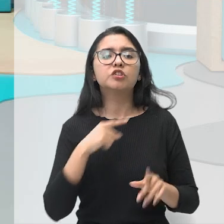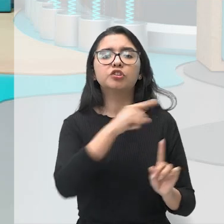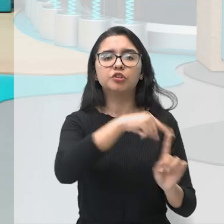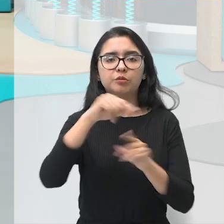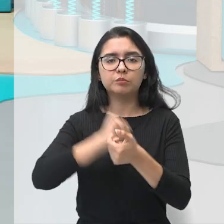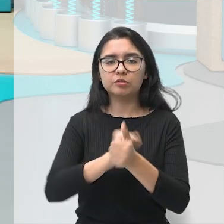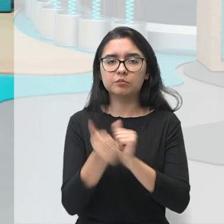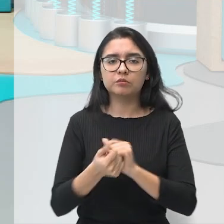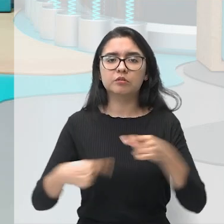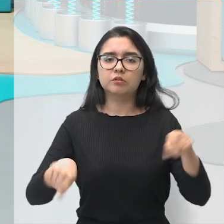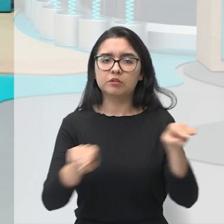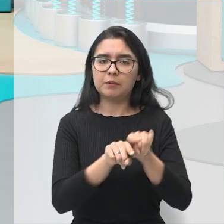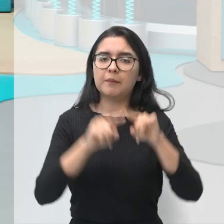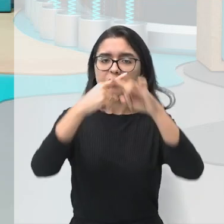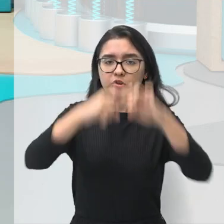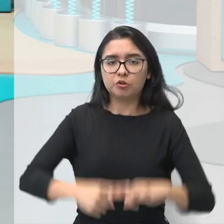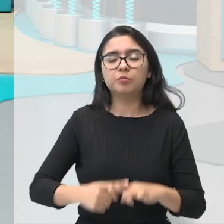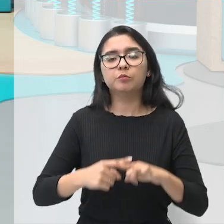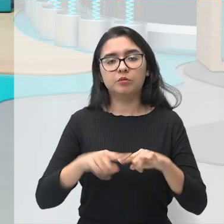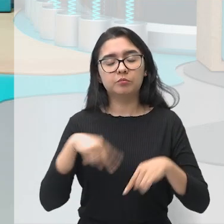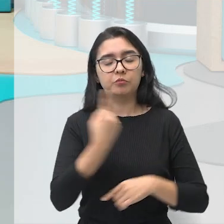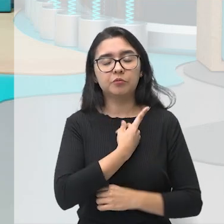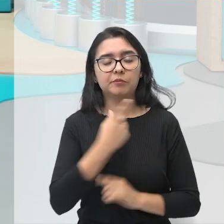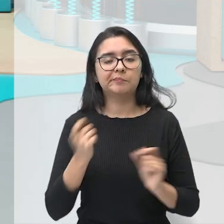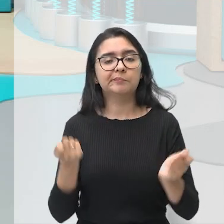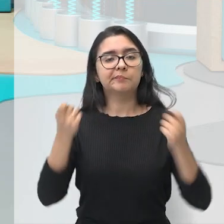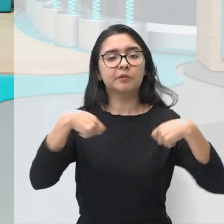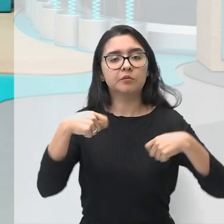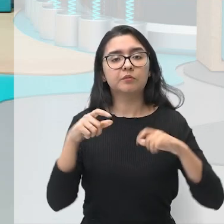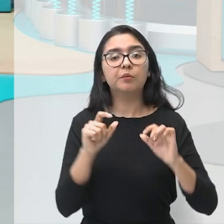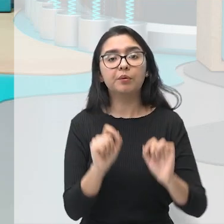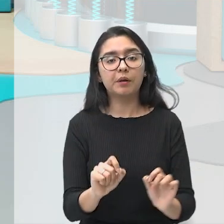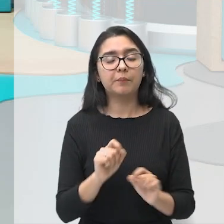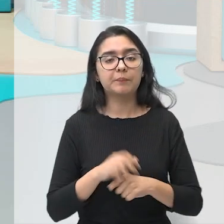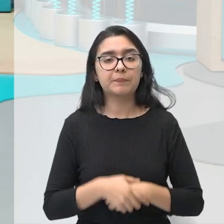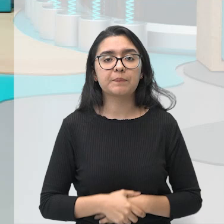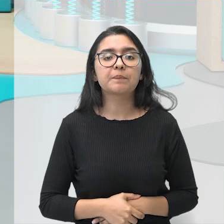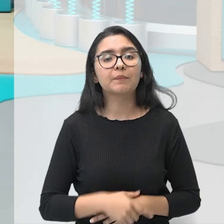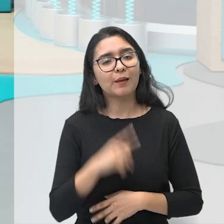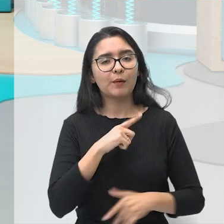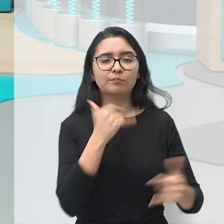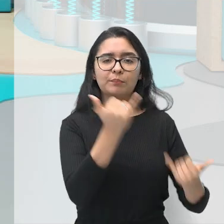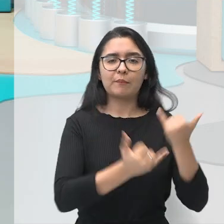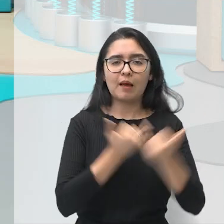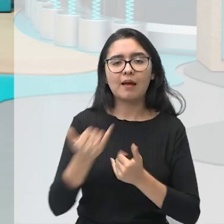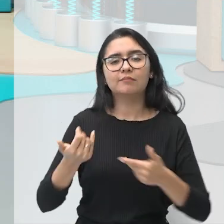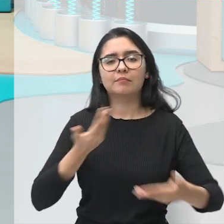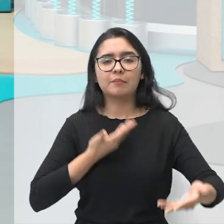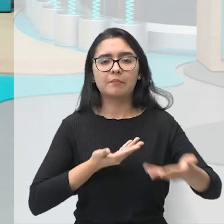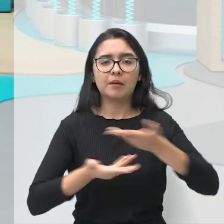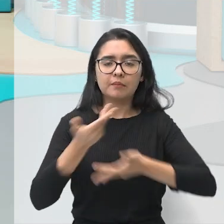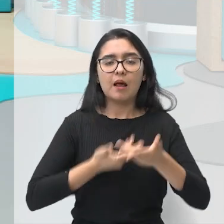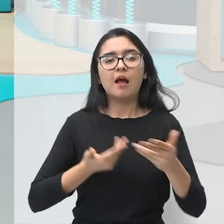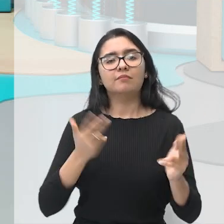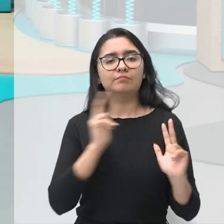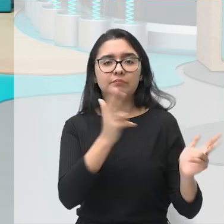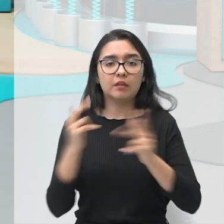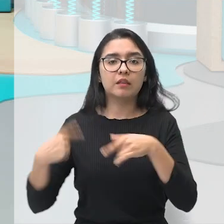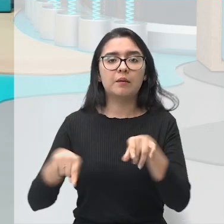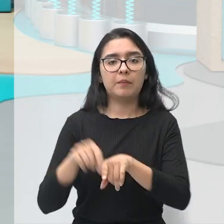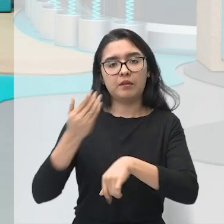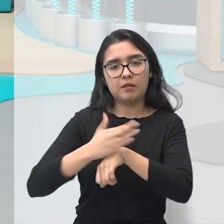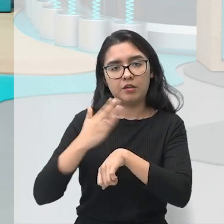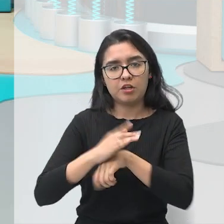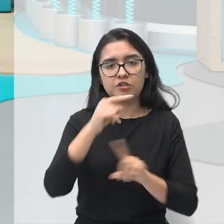modalidades, colocadas sob forma de disputa, para que nós consigamos aí nos divertir, treinar, apreciar